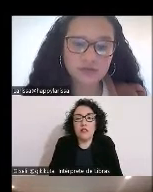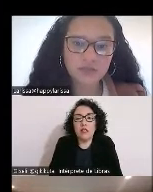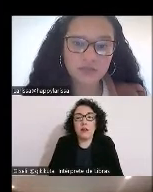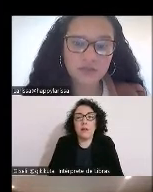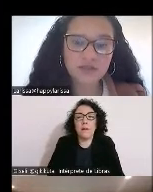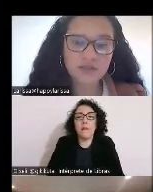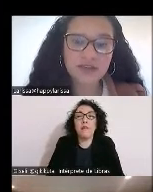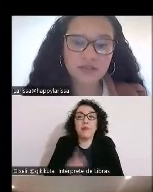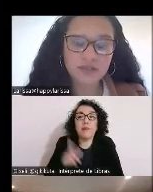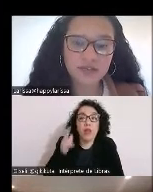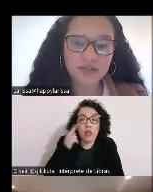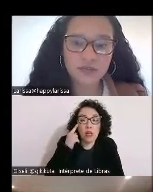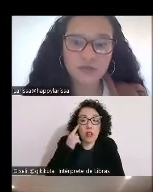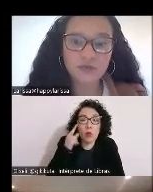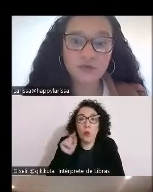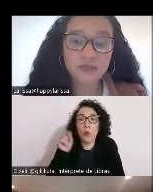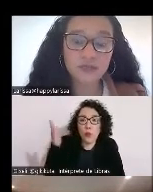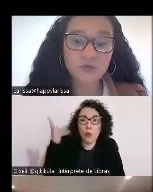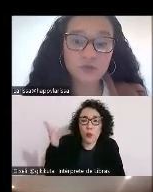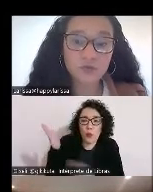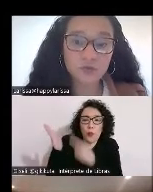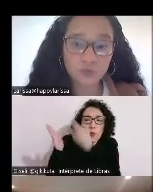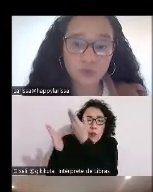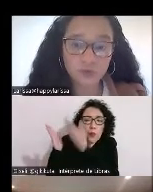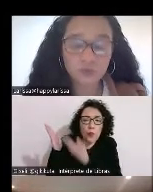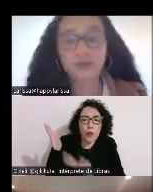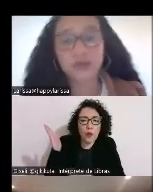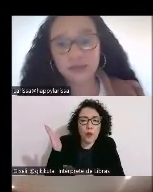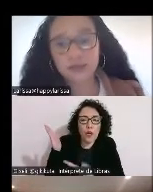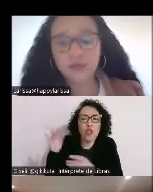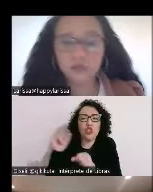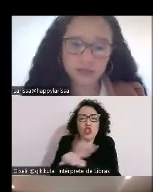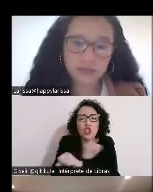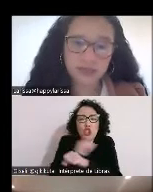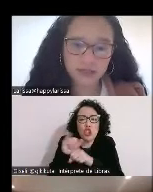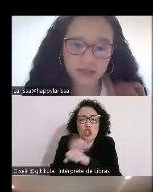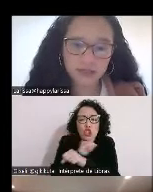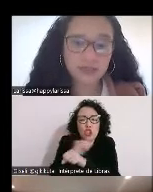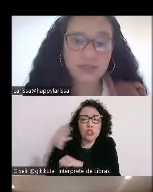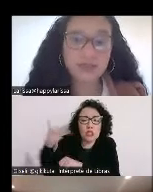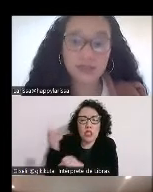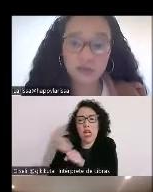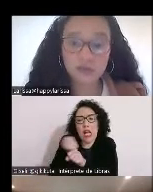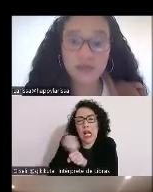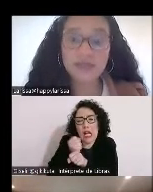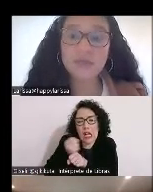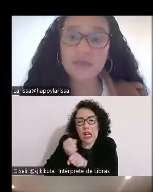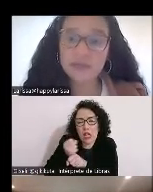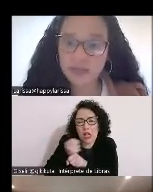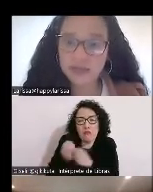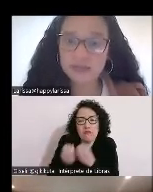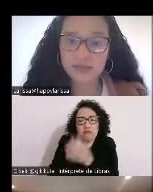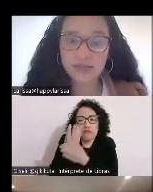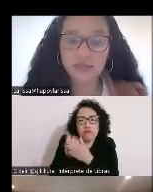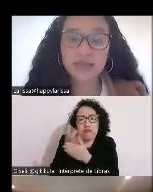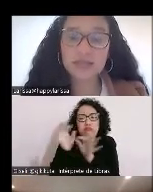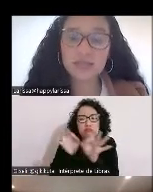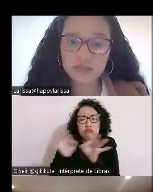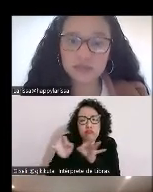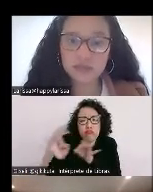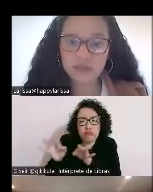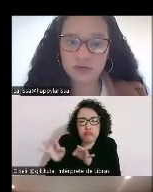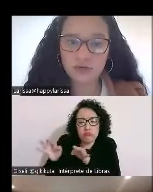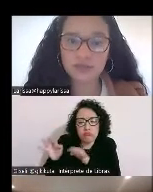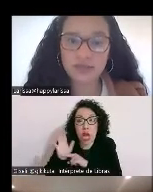nós conseguimos ver várias estratégias que foram desenvolvidas por anos, por ele e pelos colegas dele, e que ajudam a implementar essas atividades